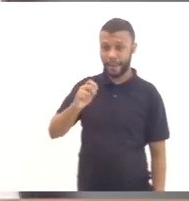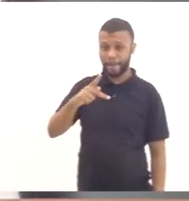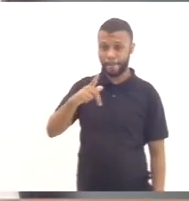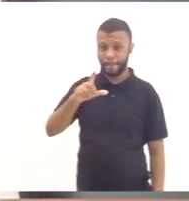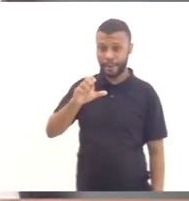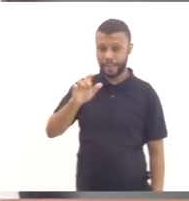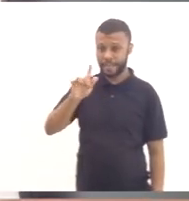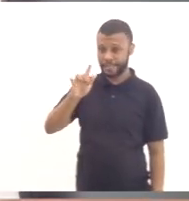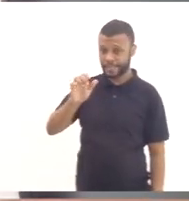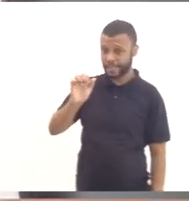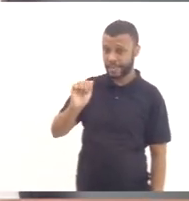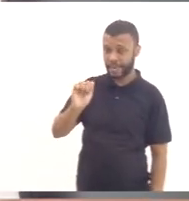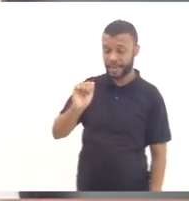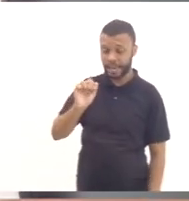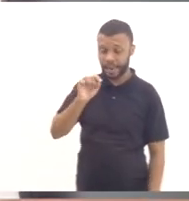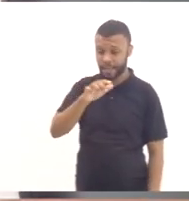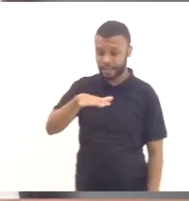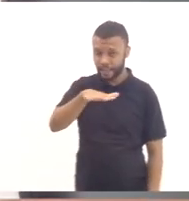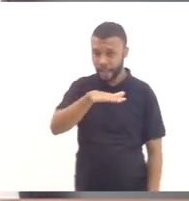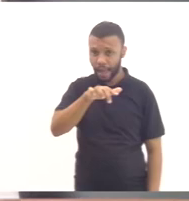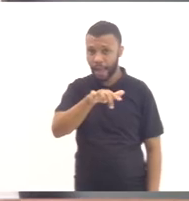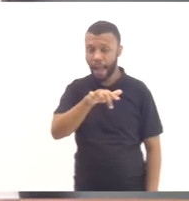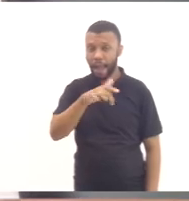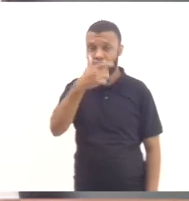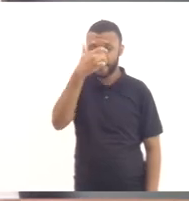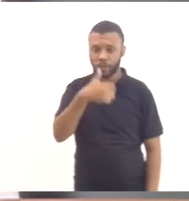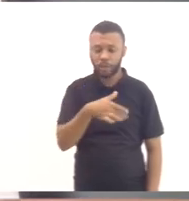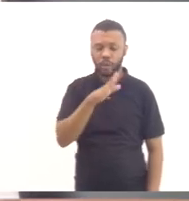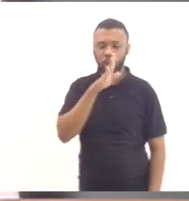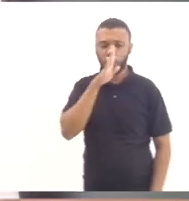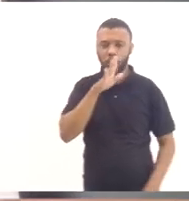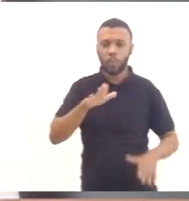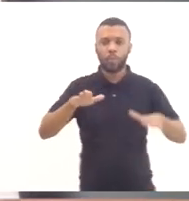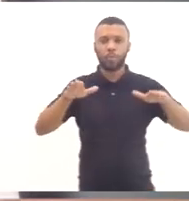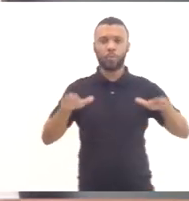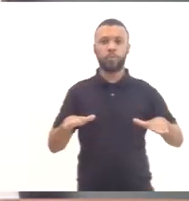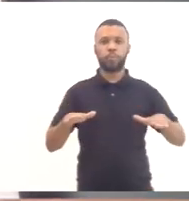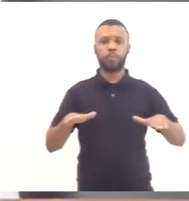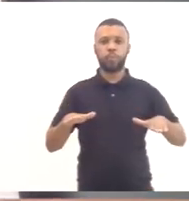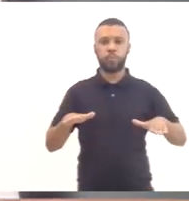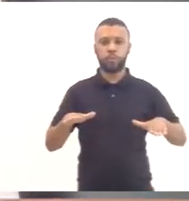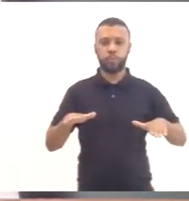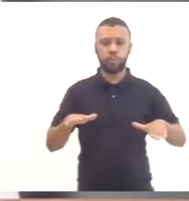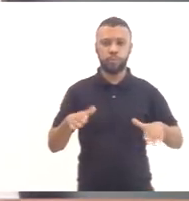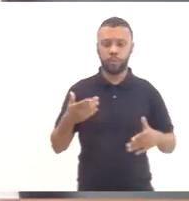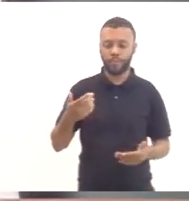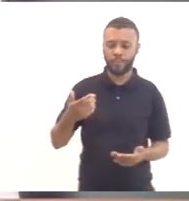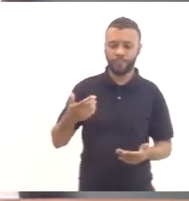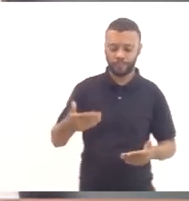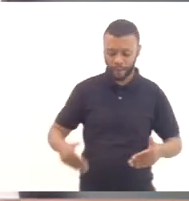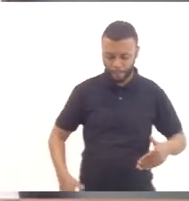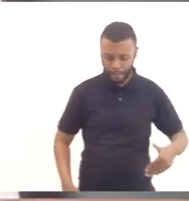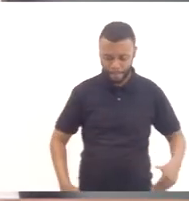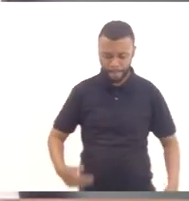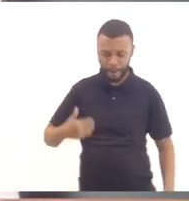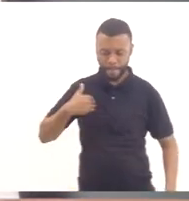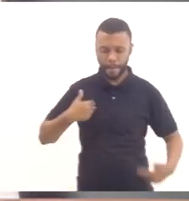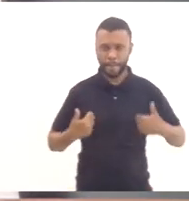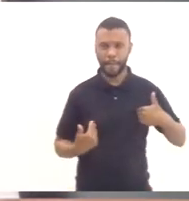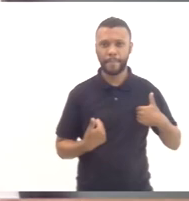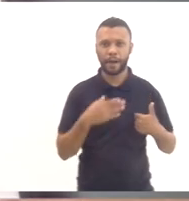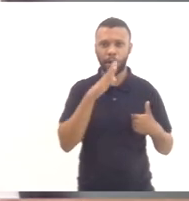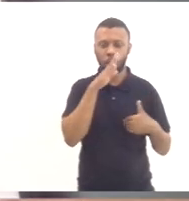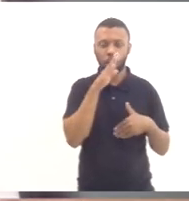plegia né então na tetrapedia a pessoa não se move ela dos membros inferiores e superiores não tem movimento